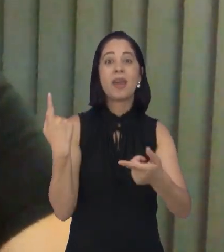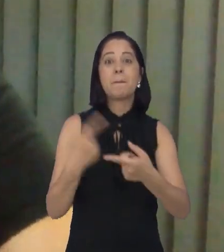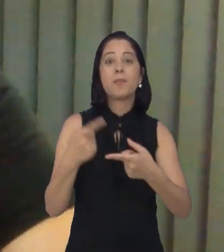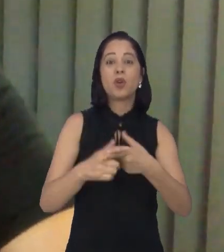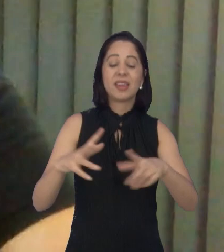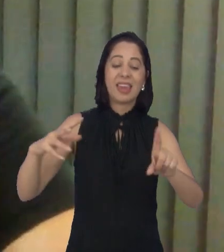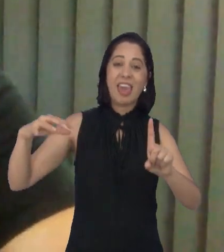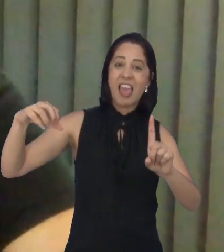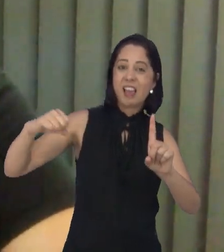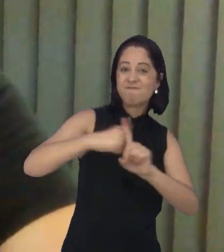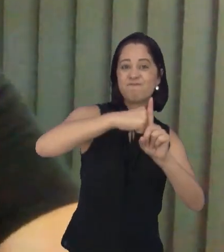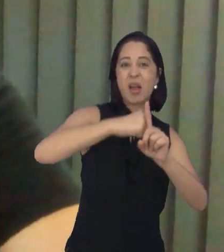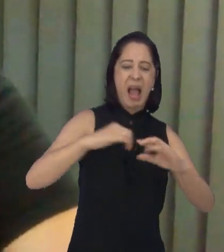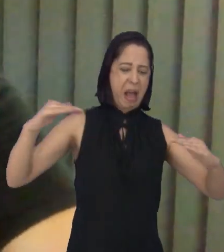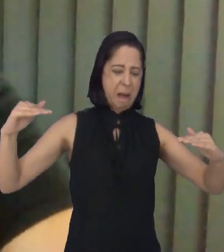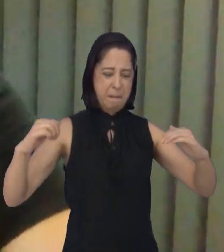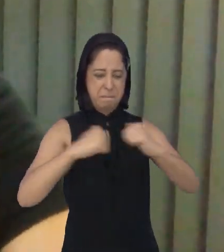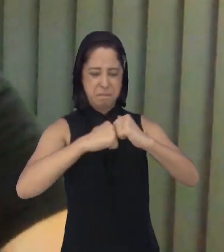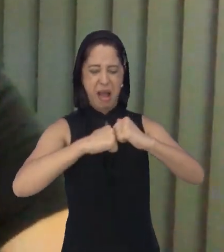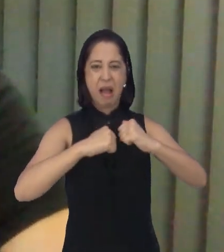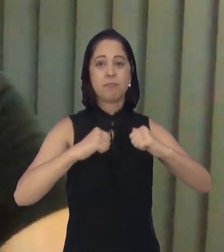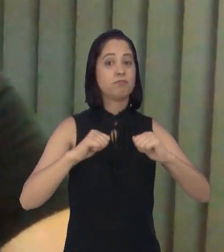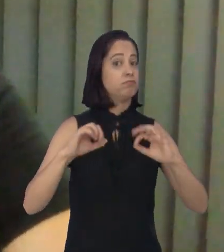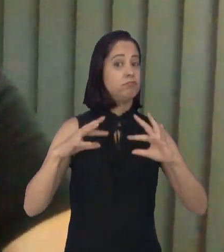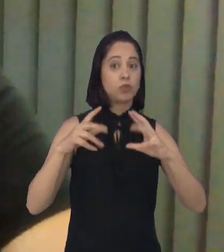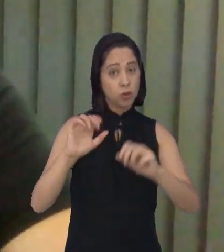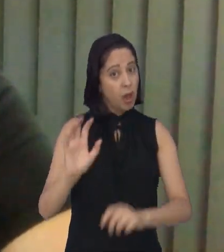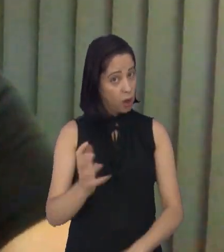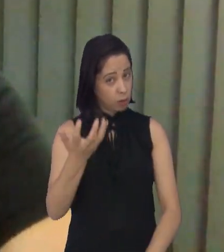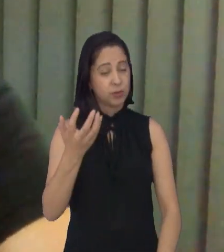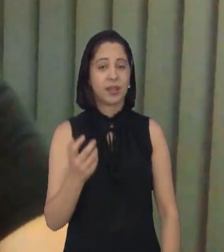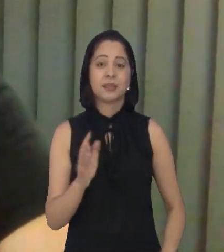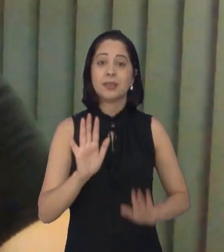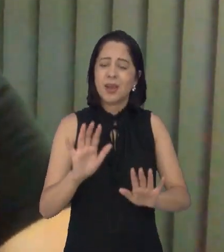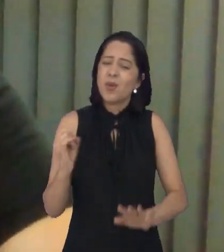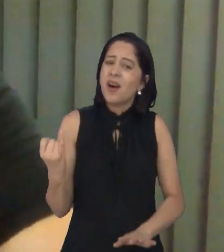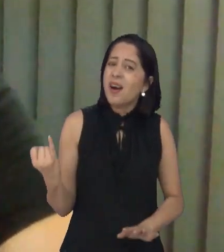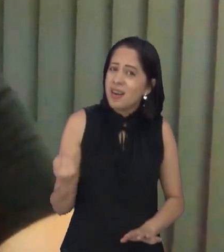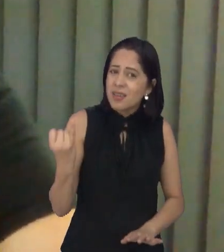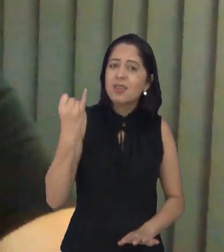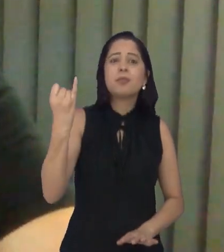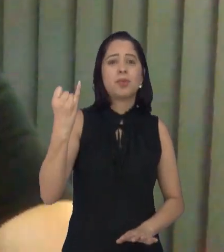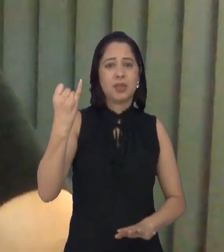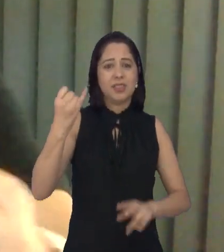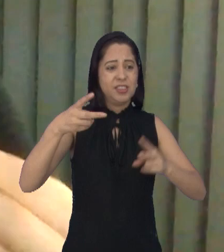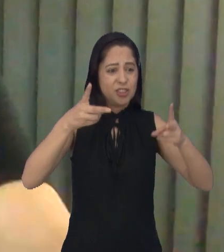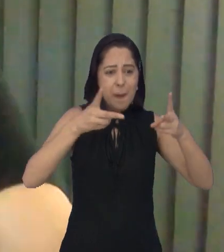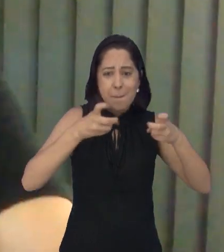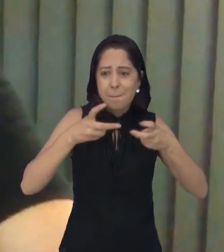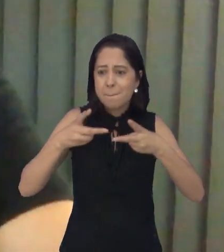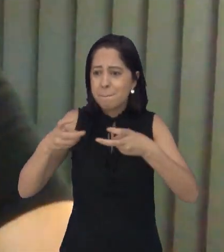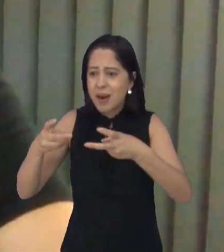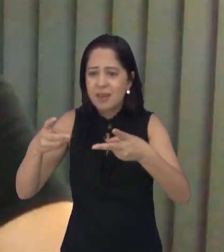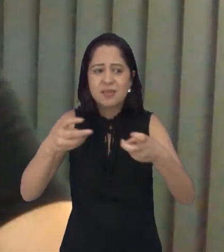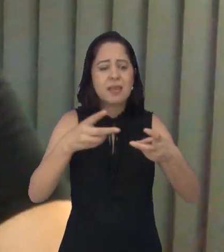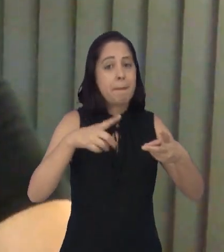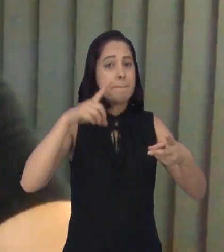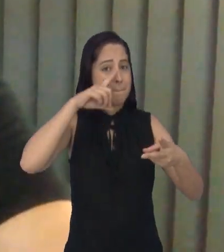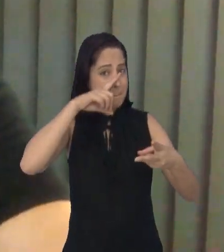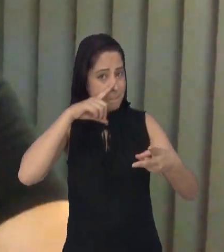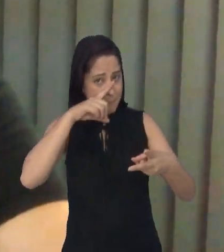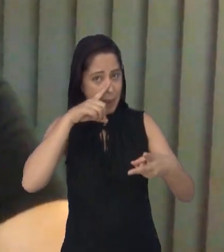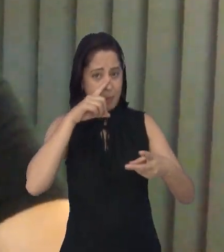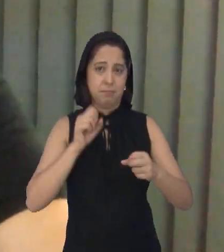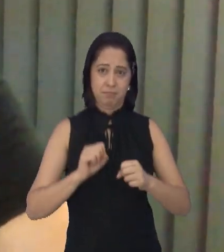dos acidentes, dos sinistros de trânsito. Então, é muito importante que a gente realmente perceba todos os riscos que a gente tem quando a